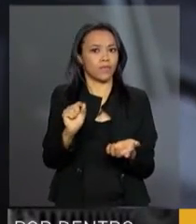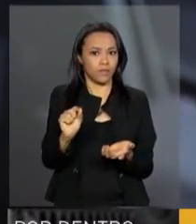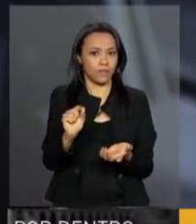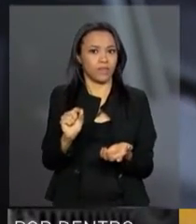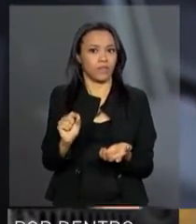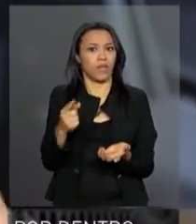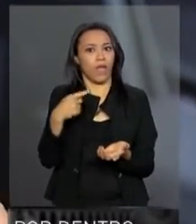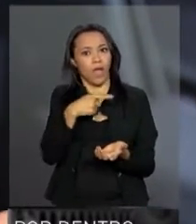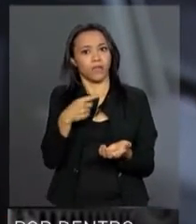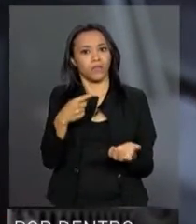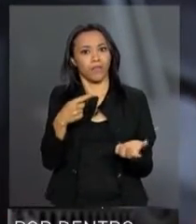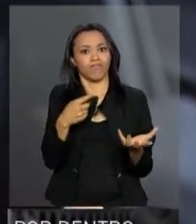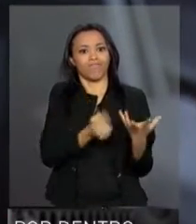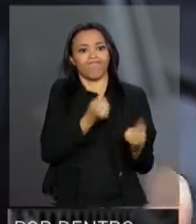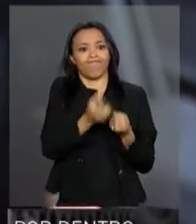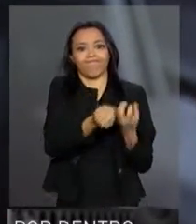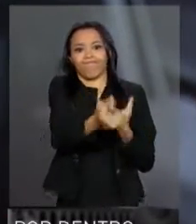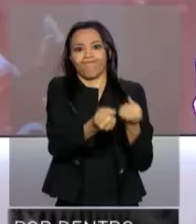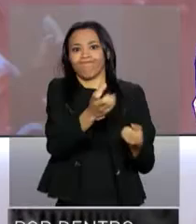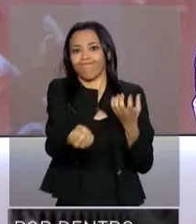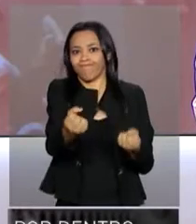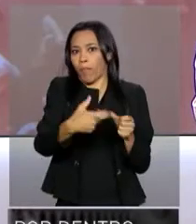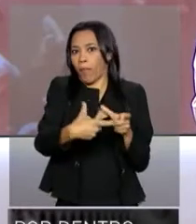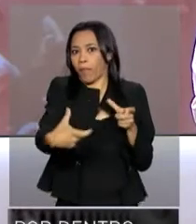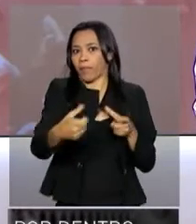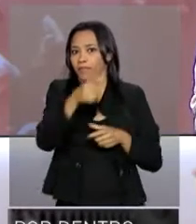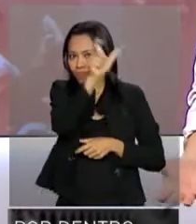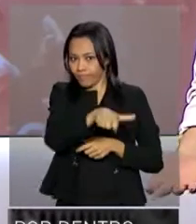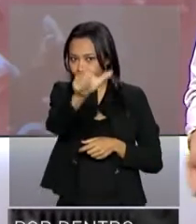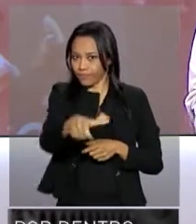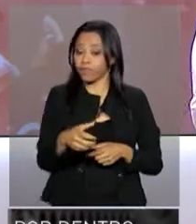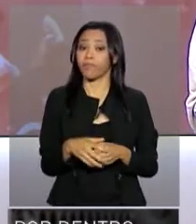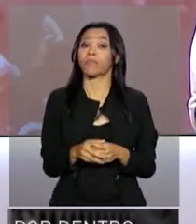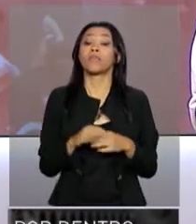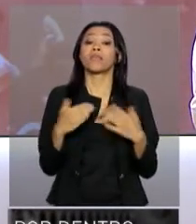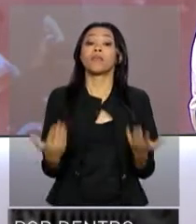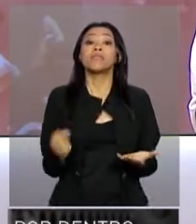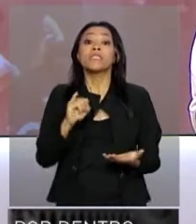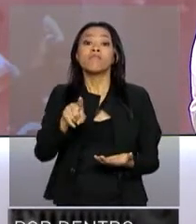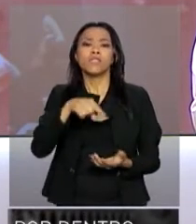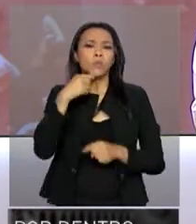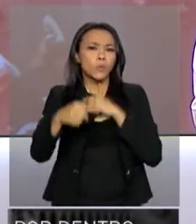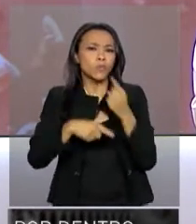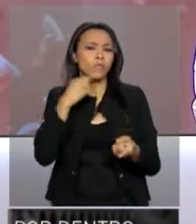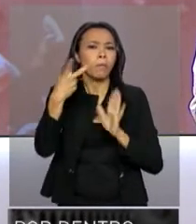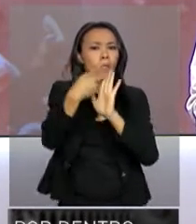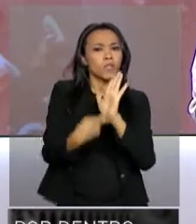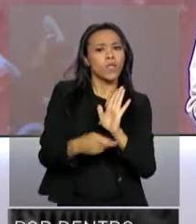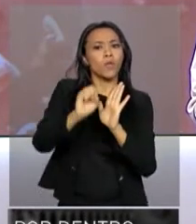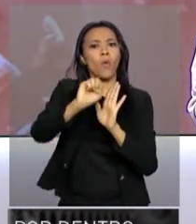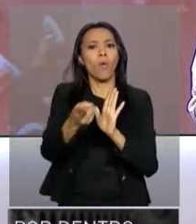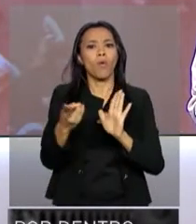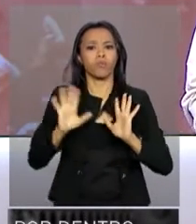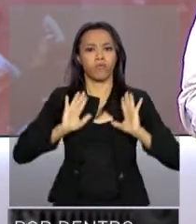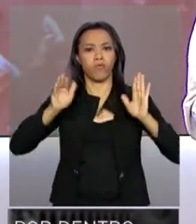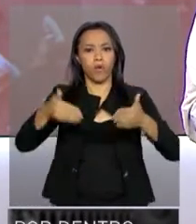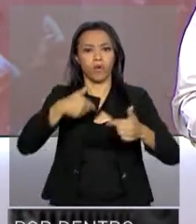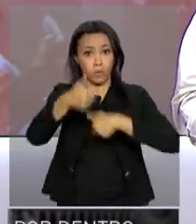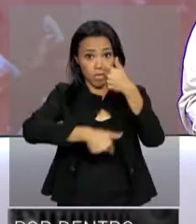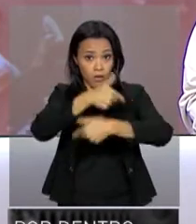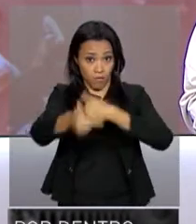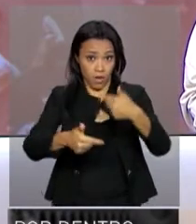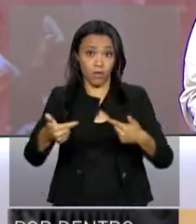essa adesão da pessoa física. E se você tem dúvidas sobre algum projeto ou ação do governo, de